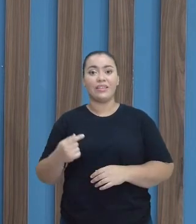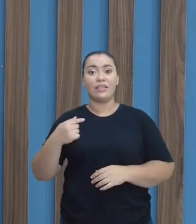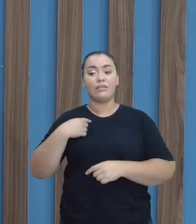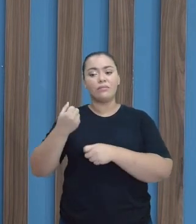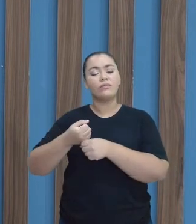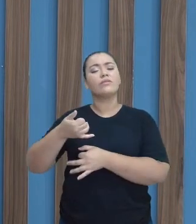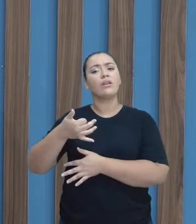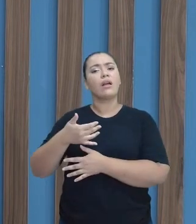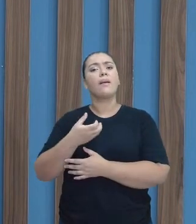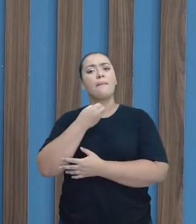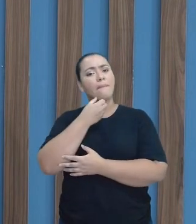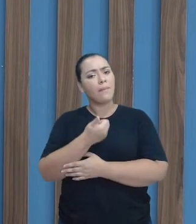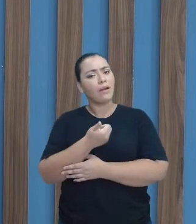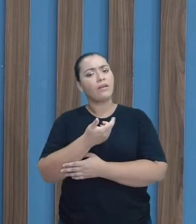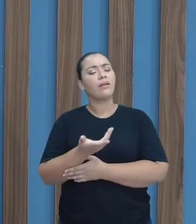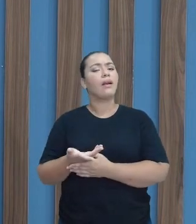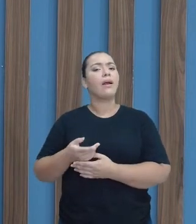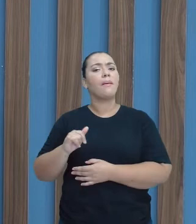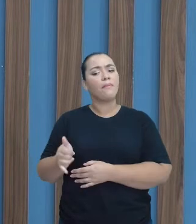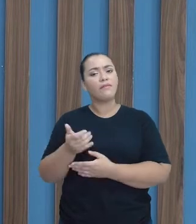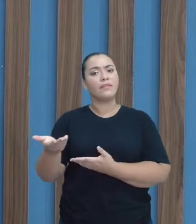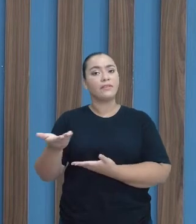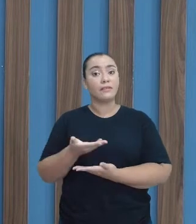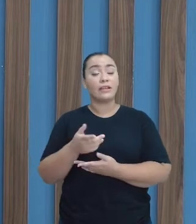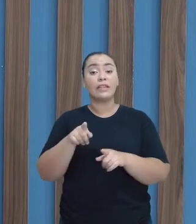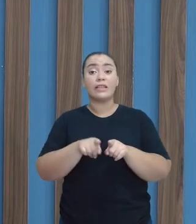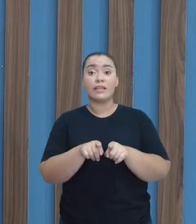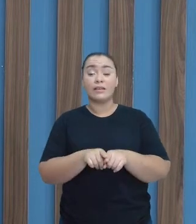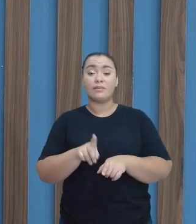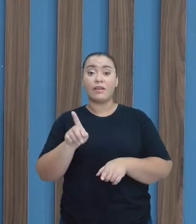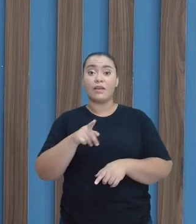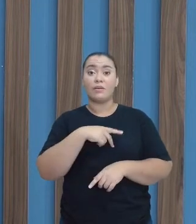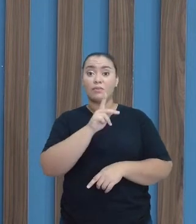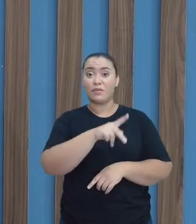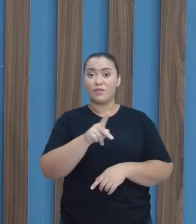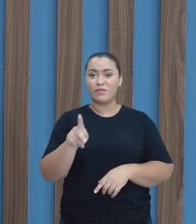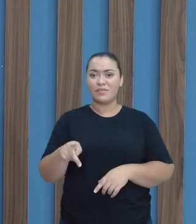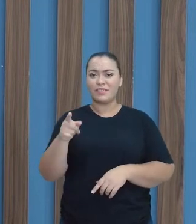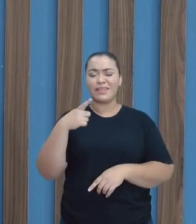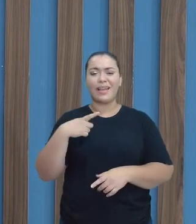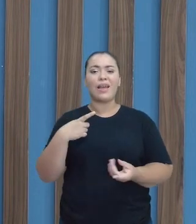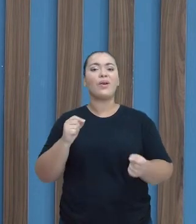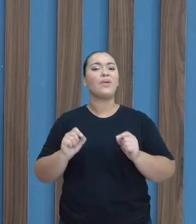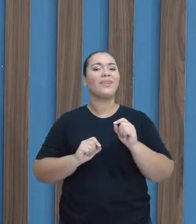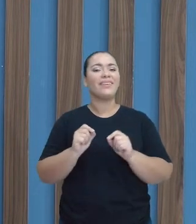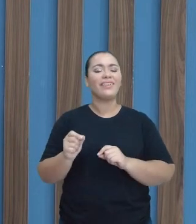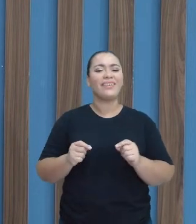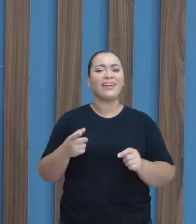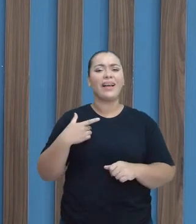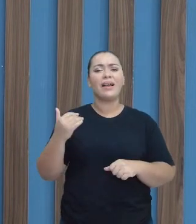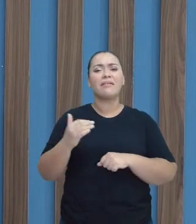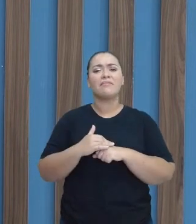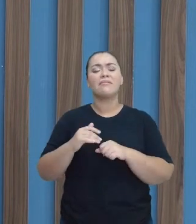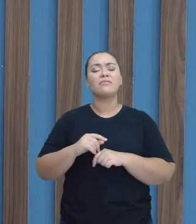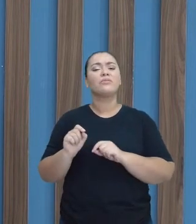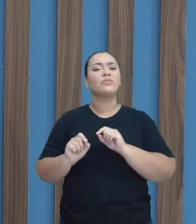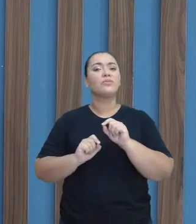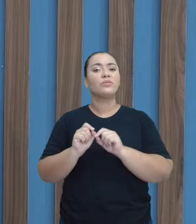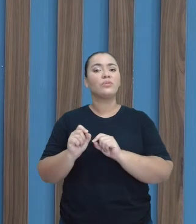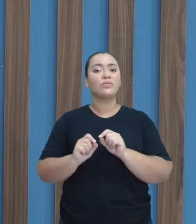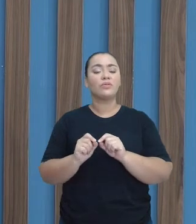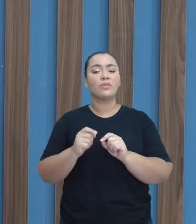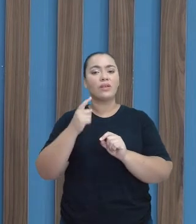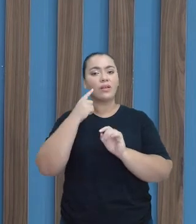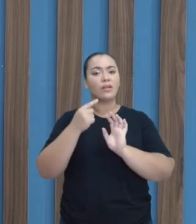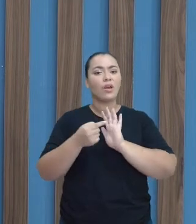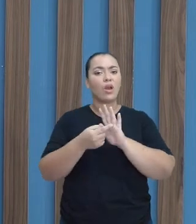está funcionando. A professora Camille, como sempre, com esse carisma, coloca para vocês aí como